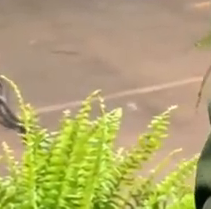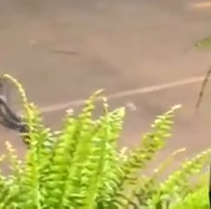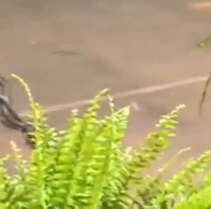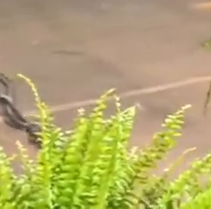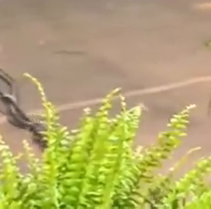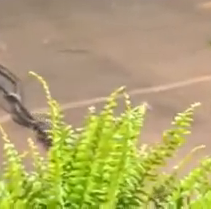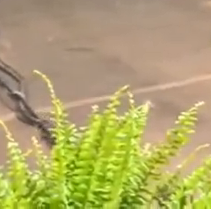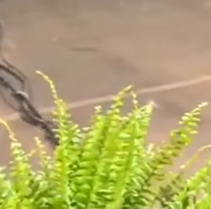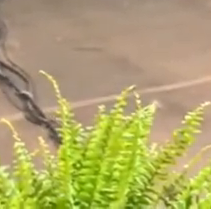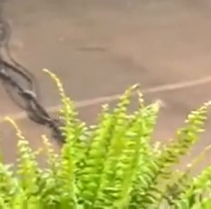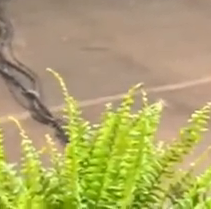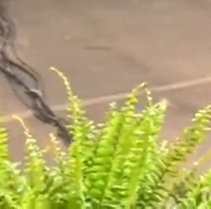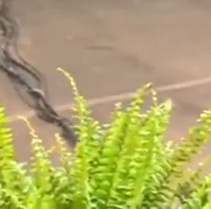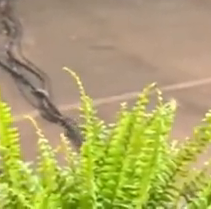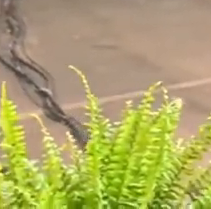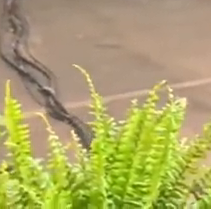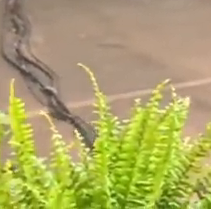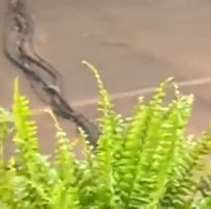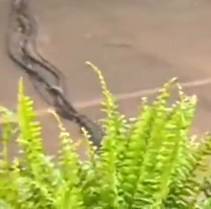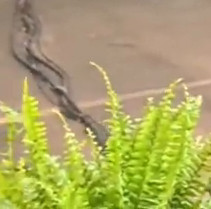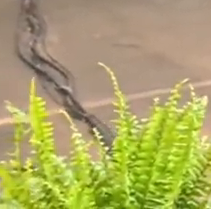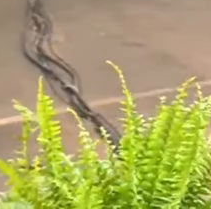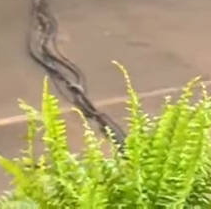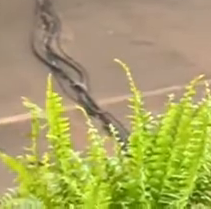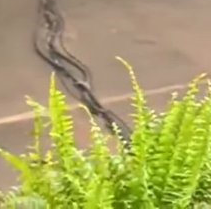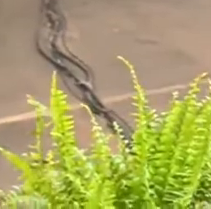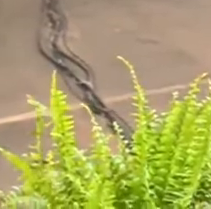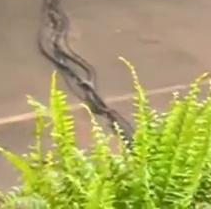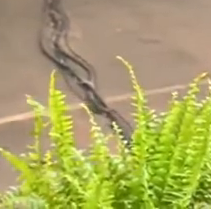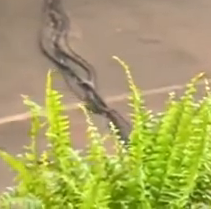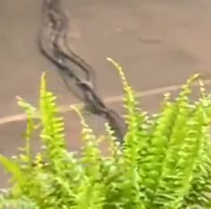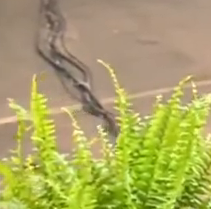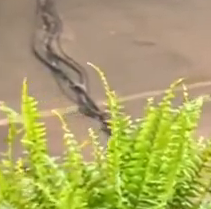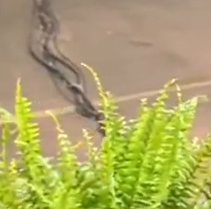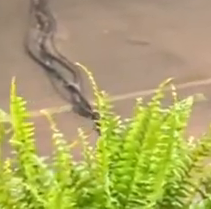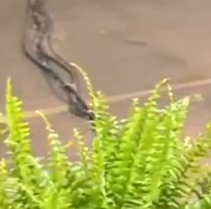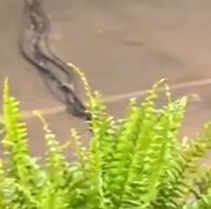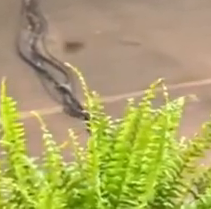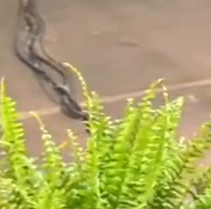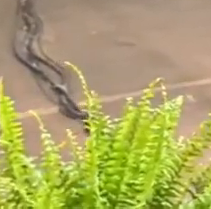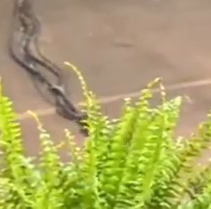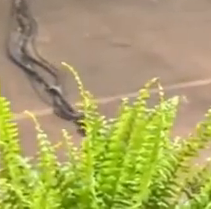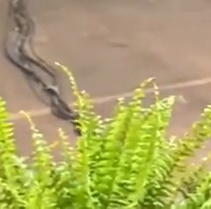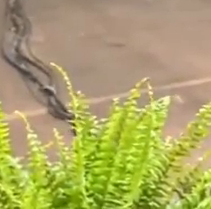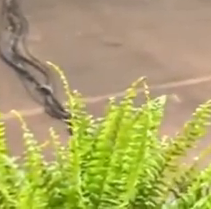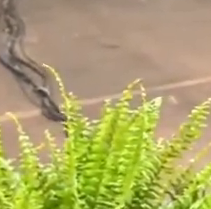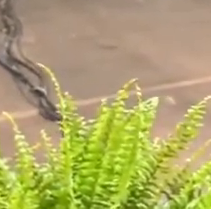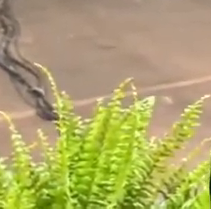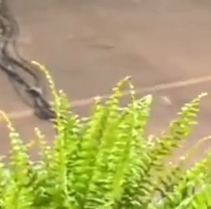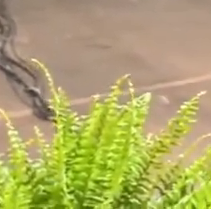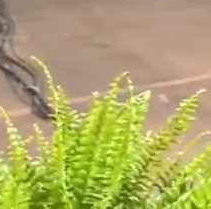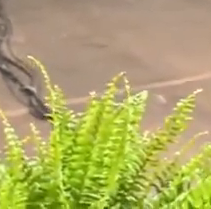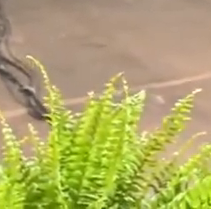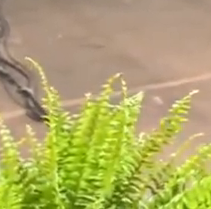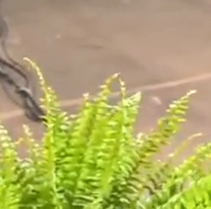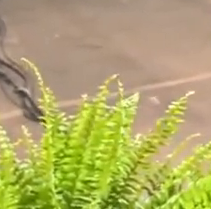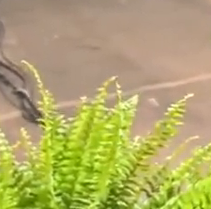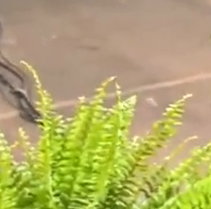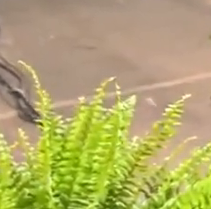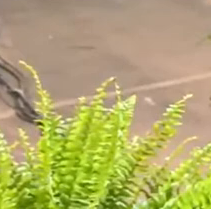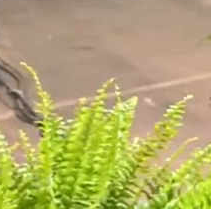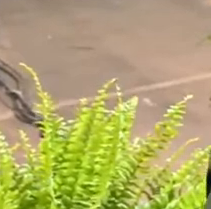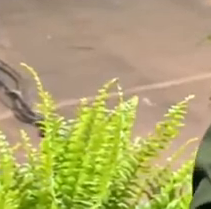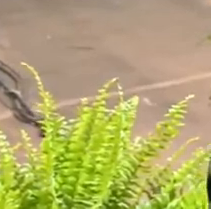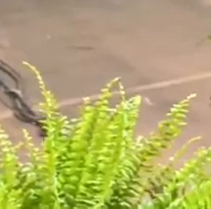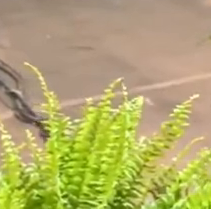diferente Deus irá se manifestar em nosso meio ela cantando canto Davi Sacer tenho certeza que você conhece Os horrores